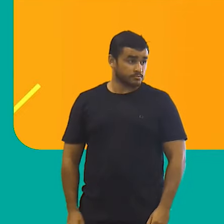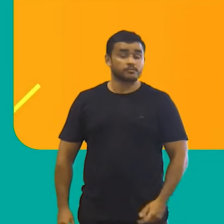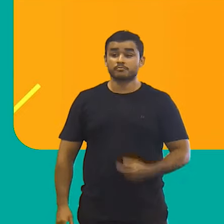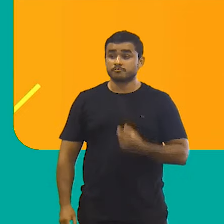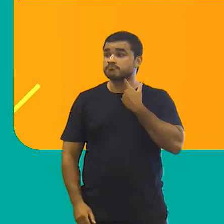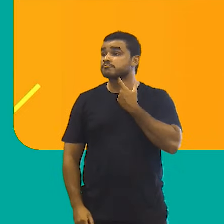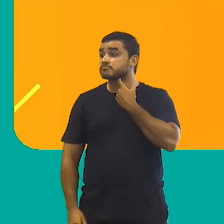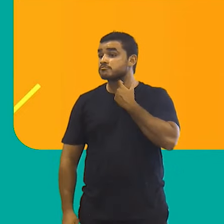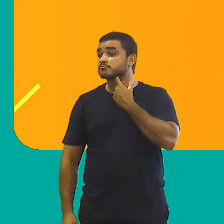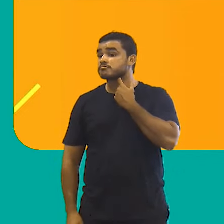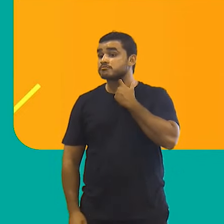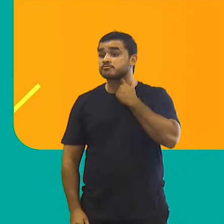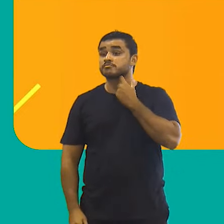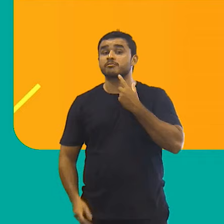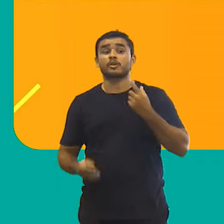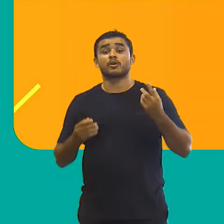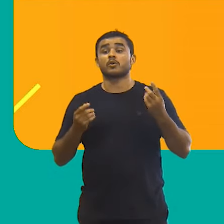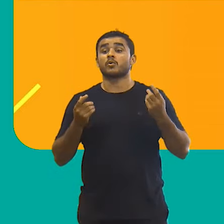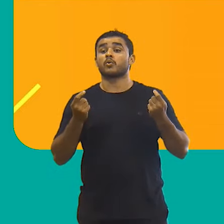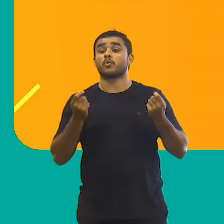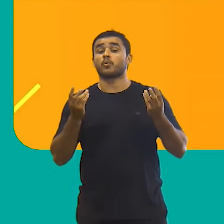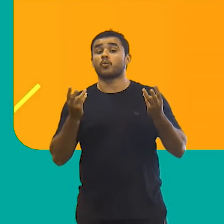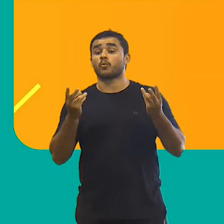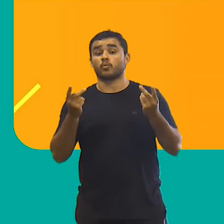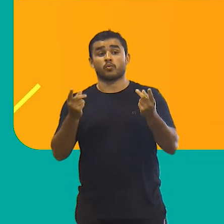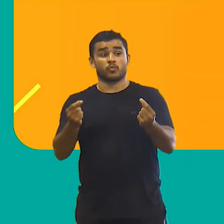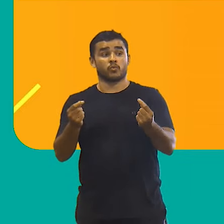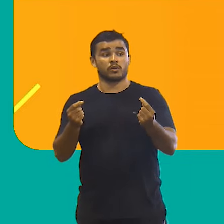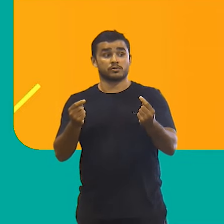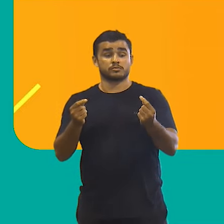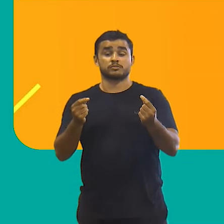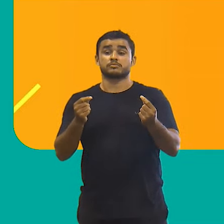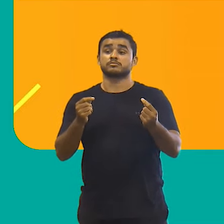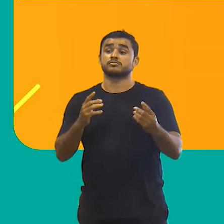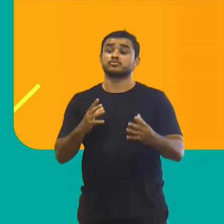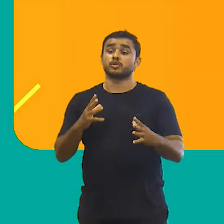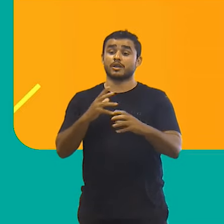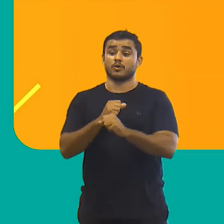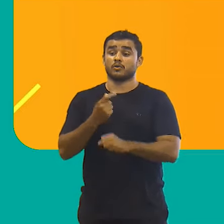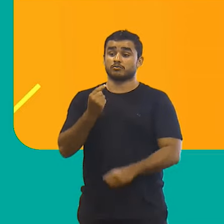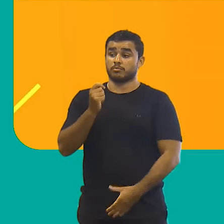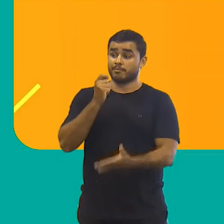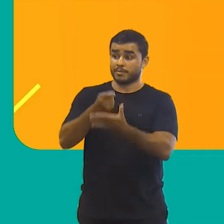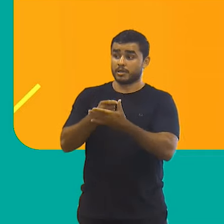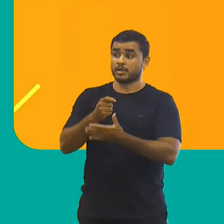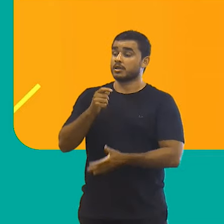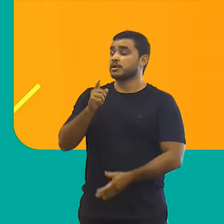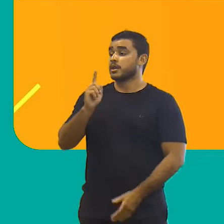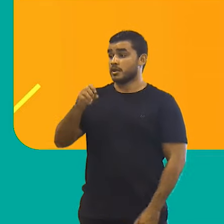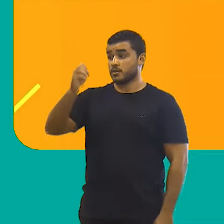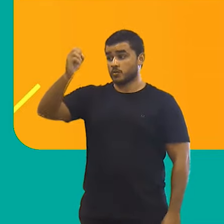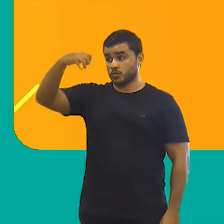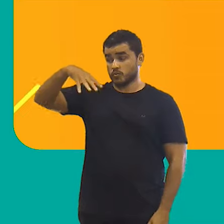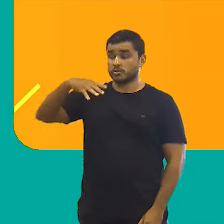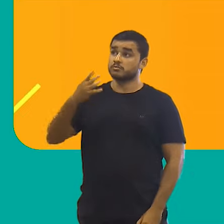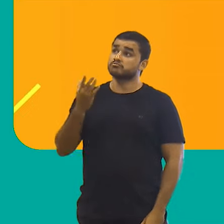de energia que eu gasto depende da potência e de quanto tempo a coisa fica ligada.